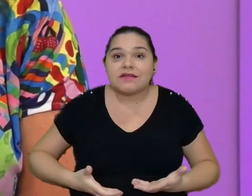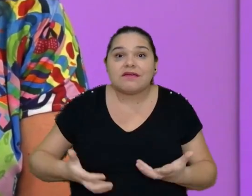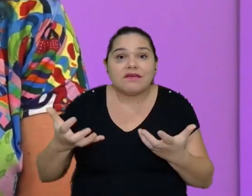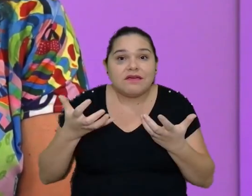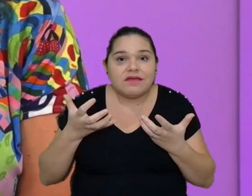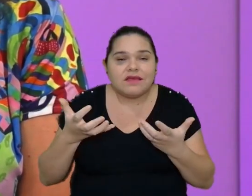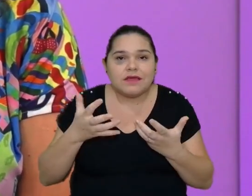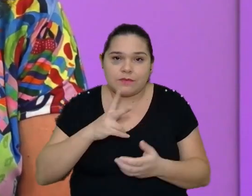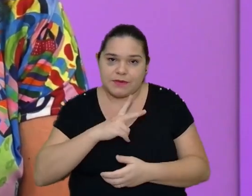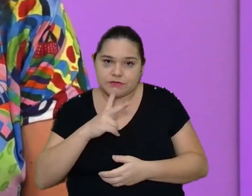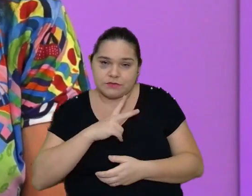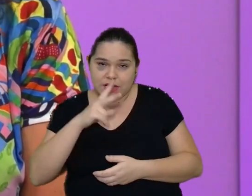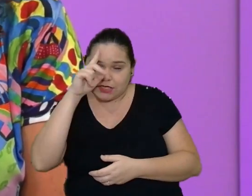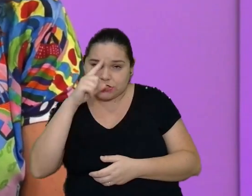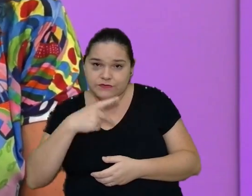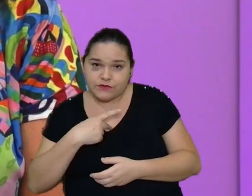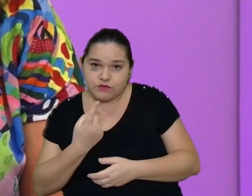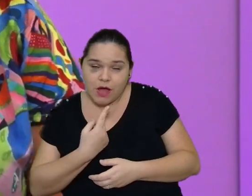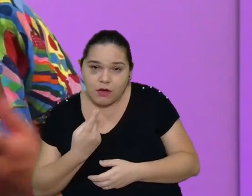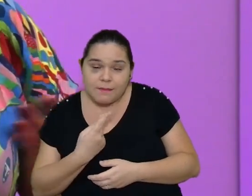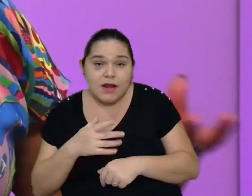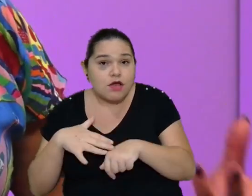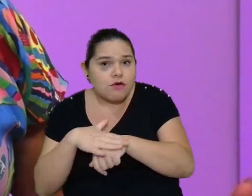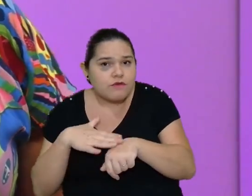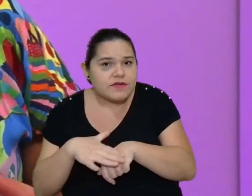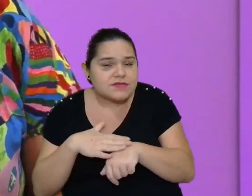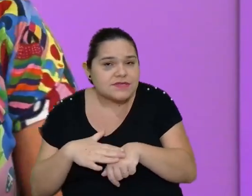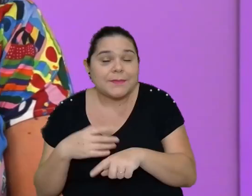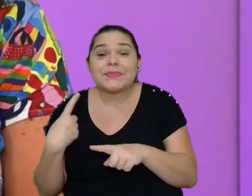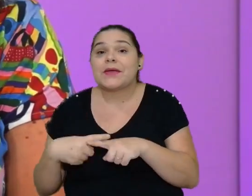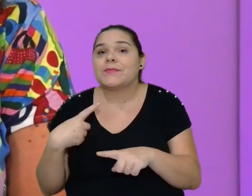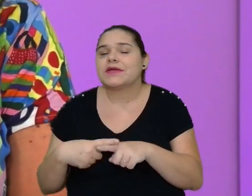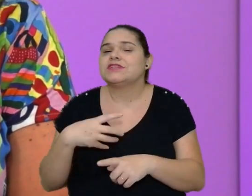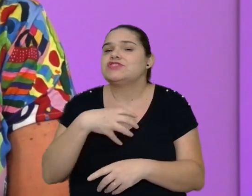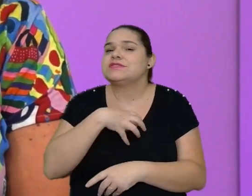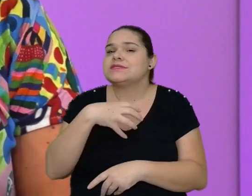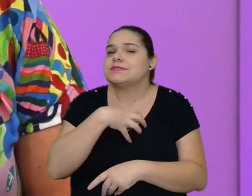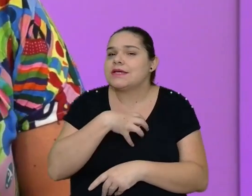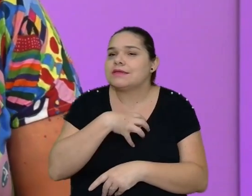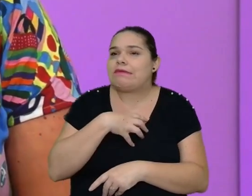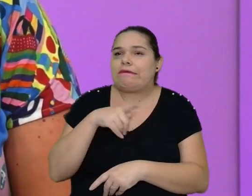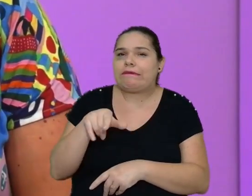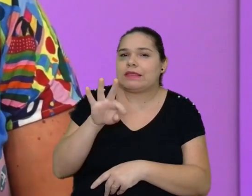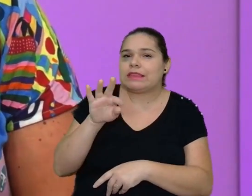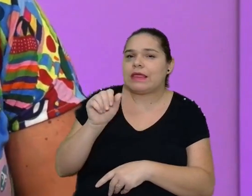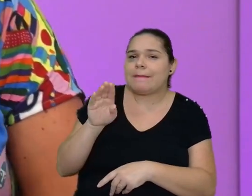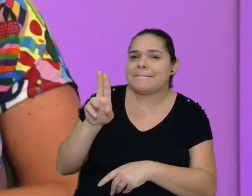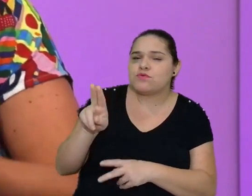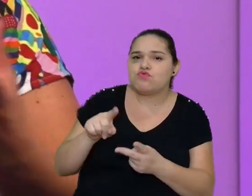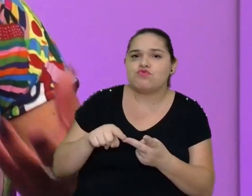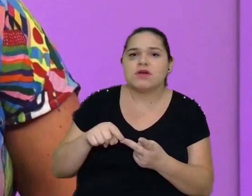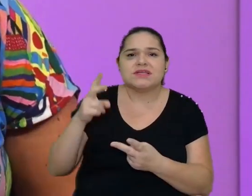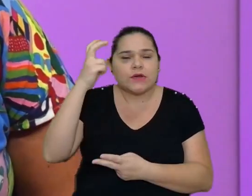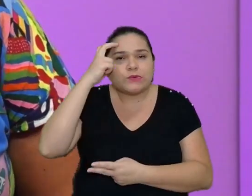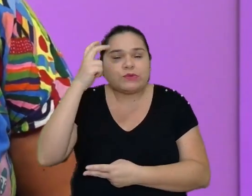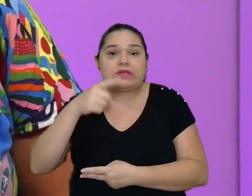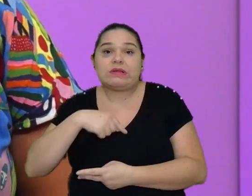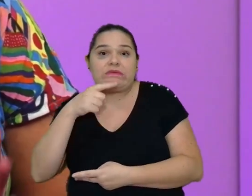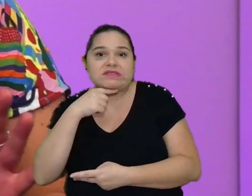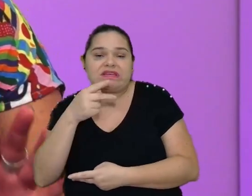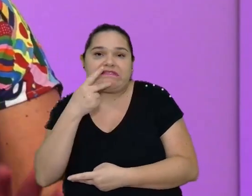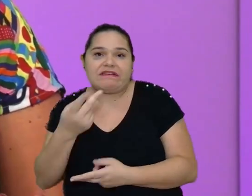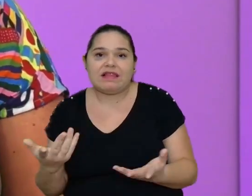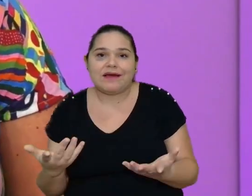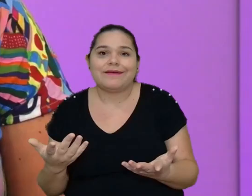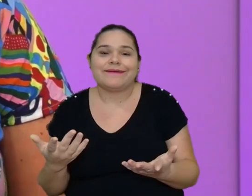privado, individualmente, para conversar. Porque aí a gente sente esse tabu, essa cultura de você não consegue falar e essas jornadas